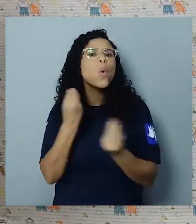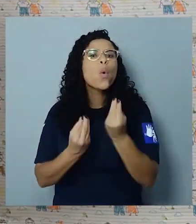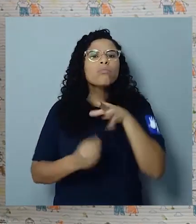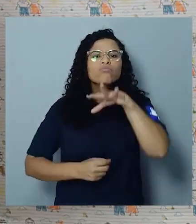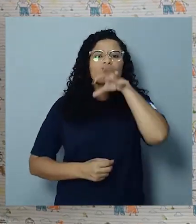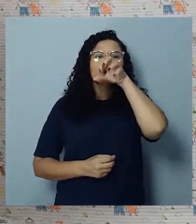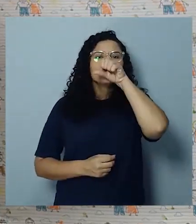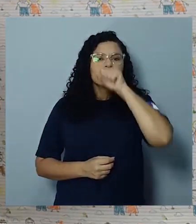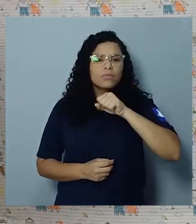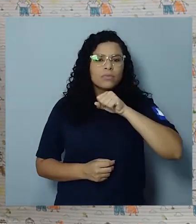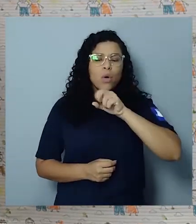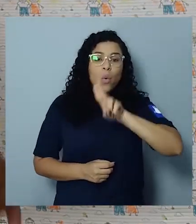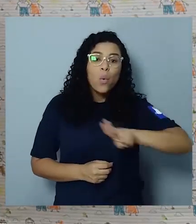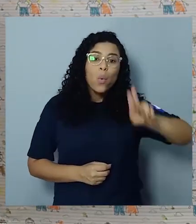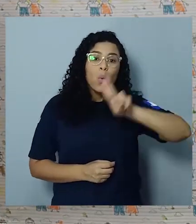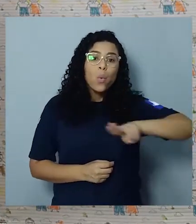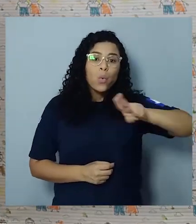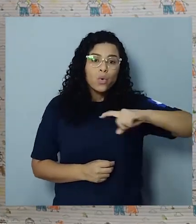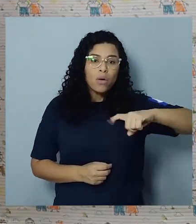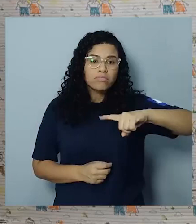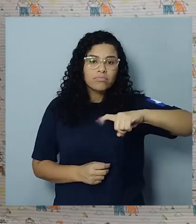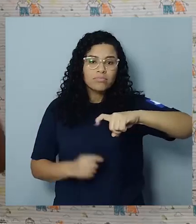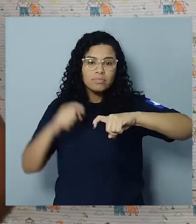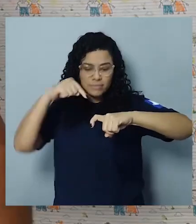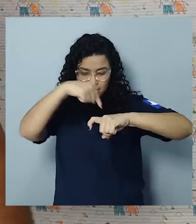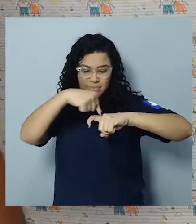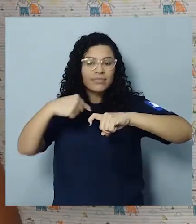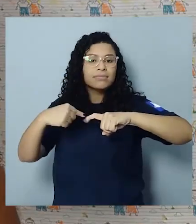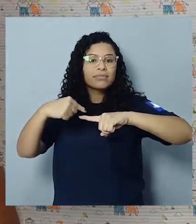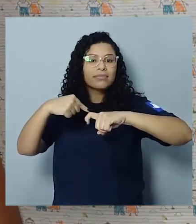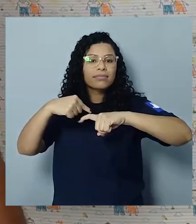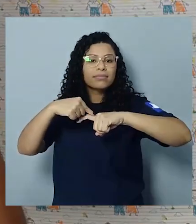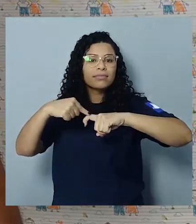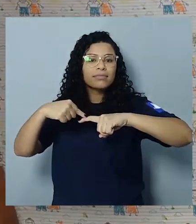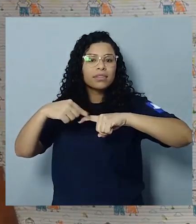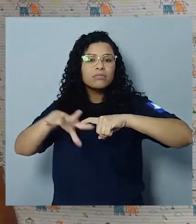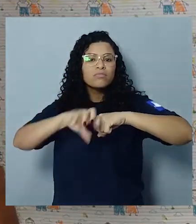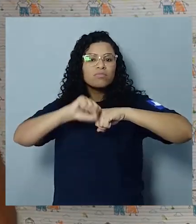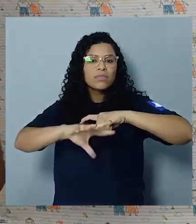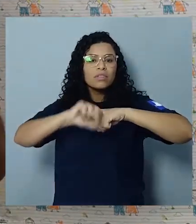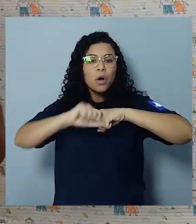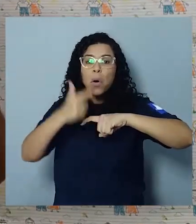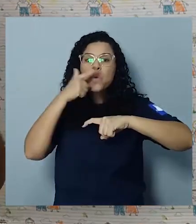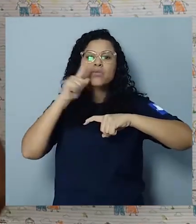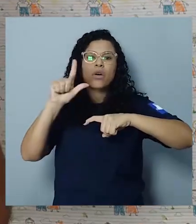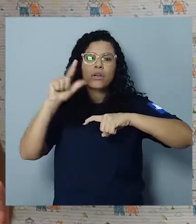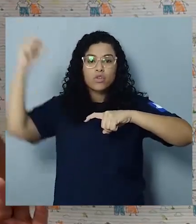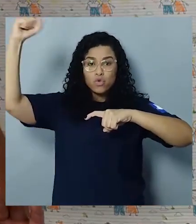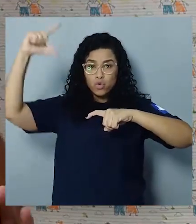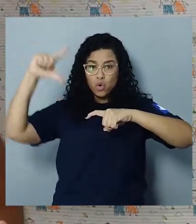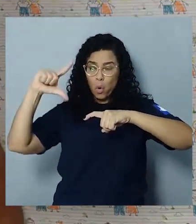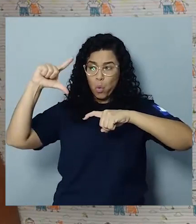respiram pela pele sim sim por essa pele Marlon ah é verdade eu também não tenho